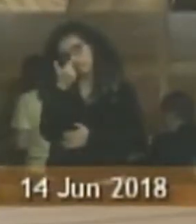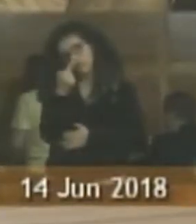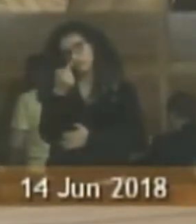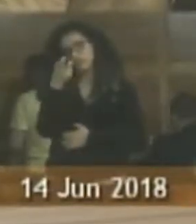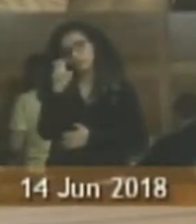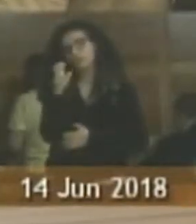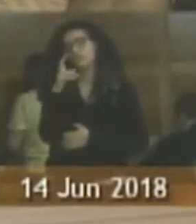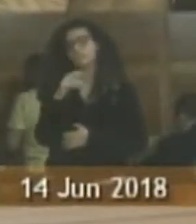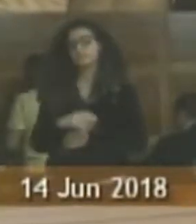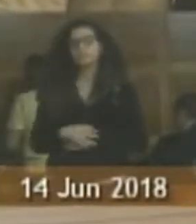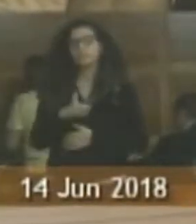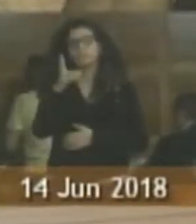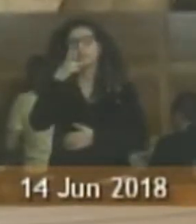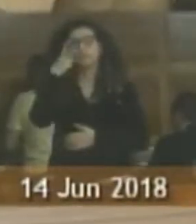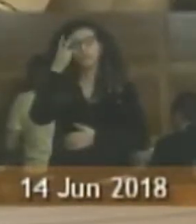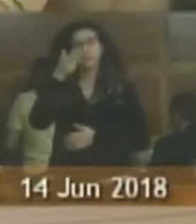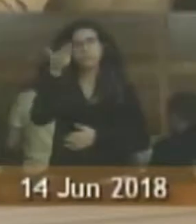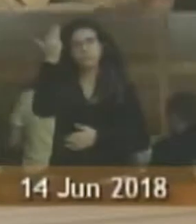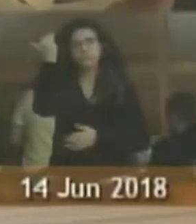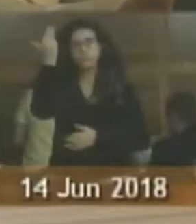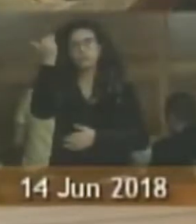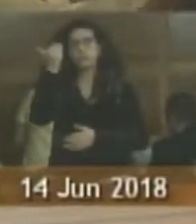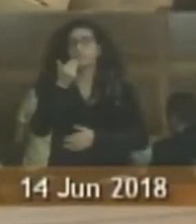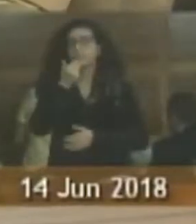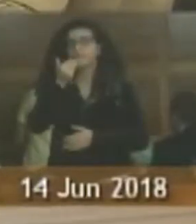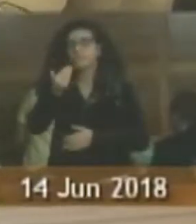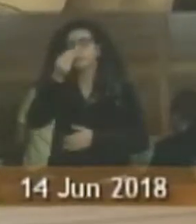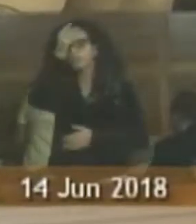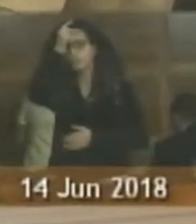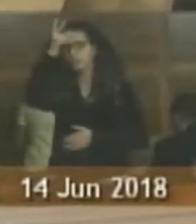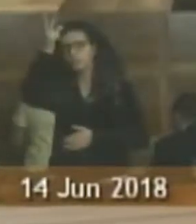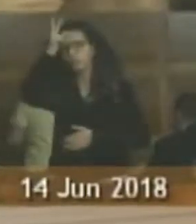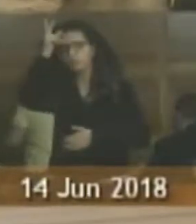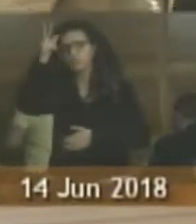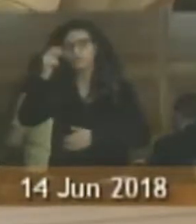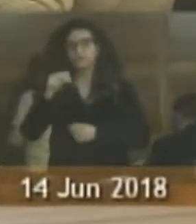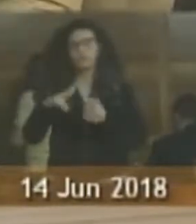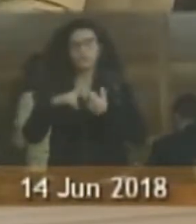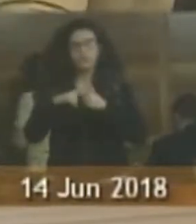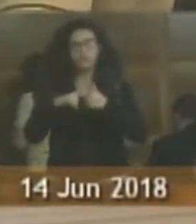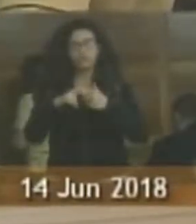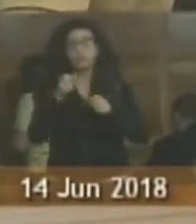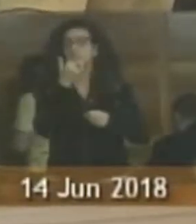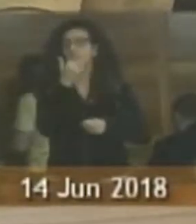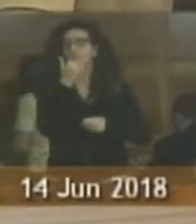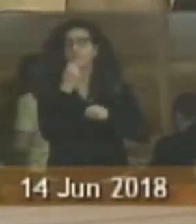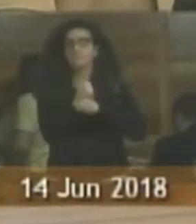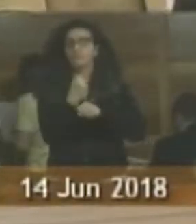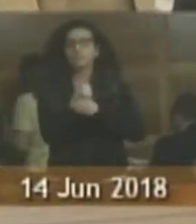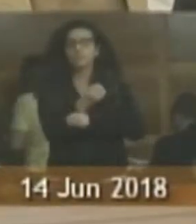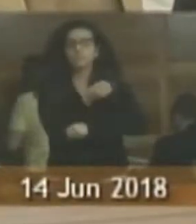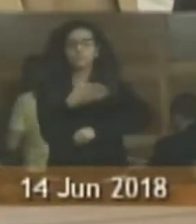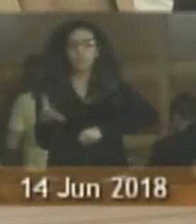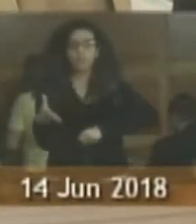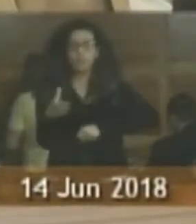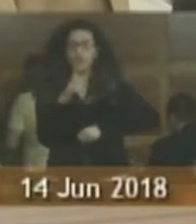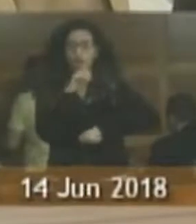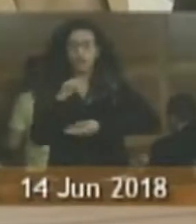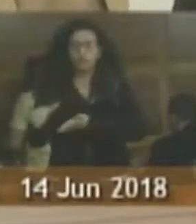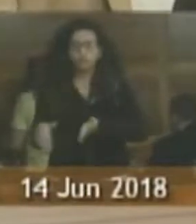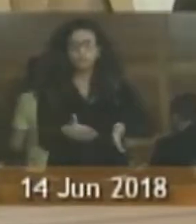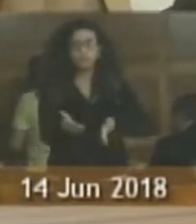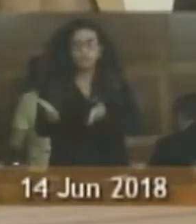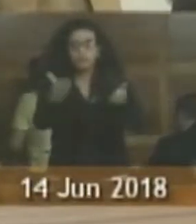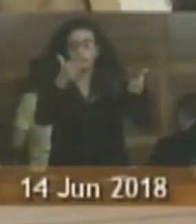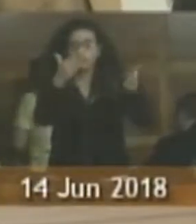1775 de 2018, Marquinho Coelho, indicando ao prefeito municipal o reparo da encosta de contenção do Rio Bonito, próximo à Ponte da Amizade,